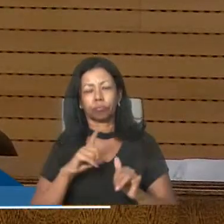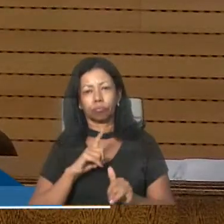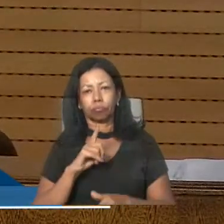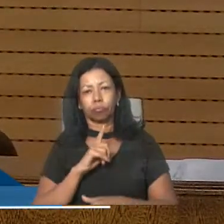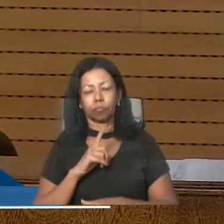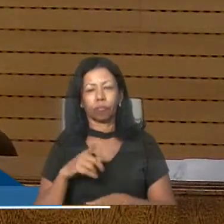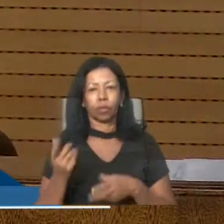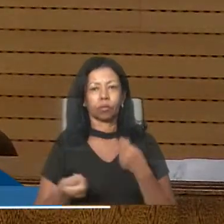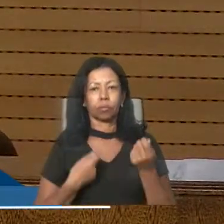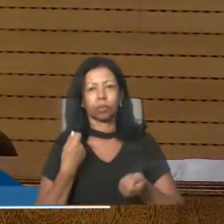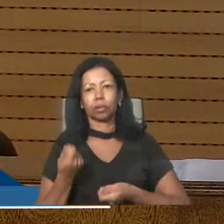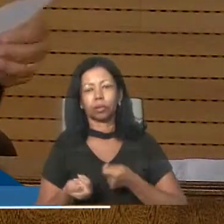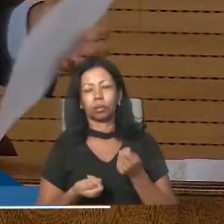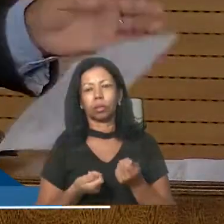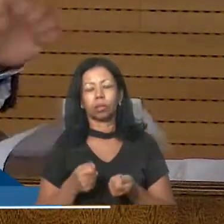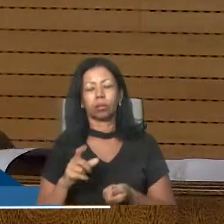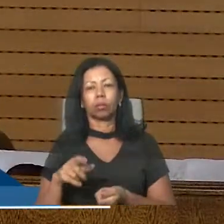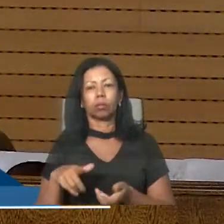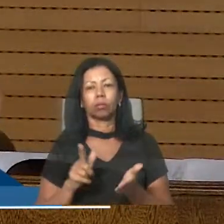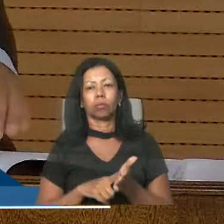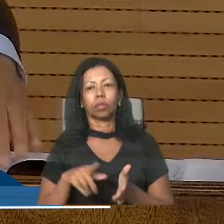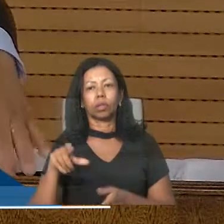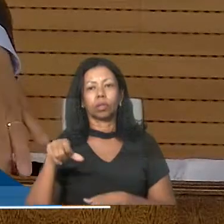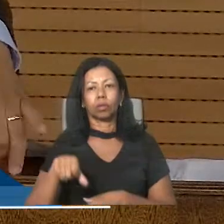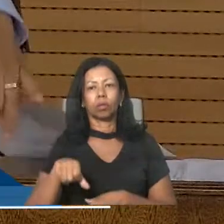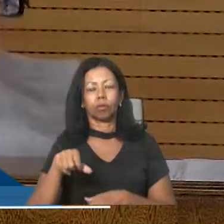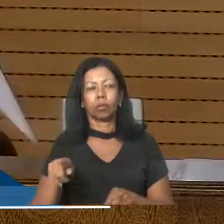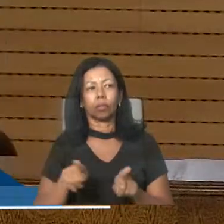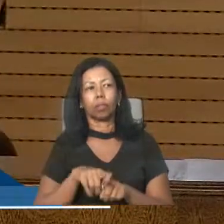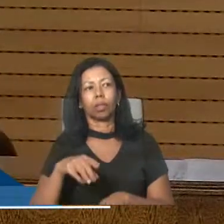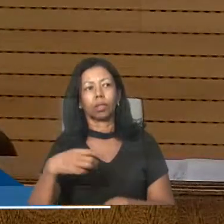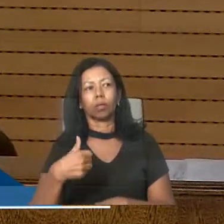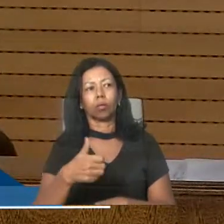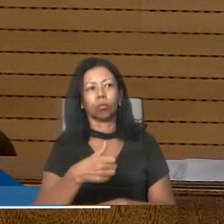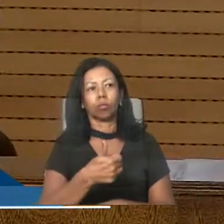impacto orçamentário e financeiro, folha 9 e 11.